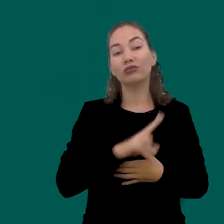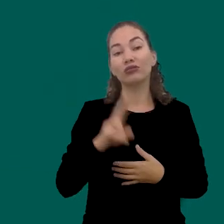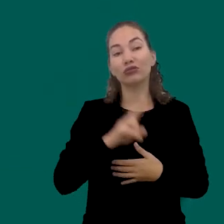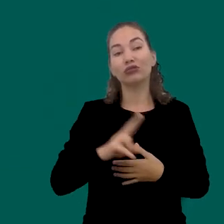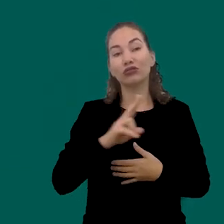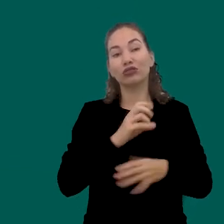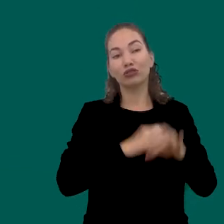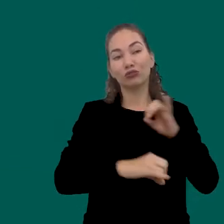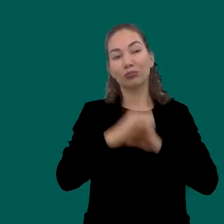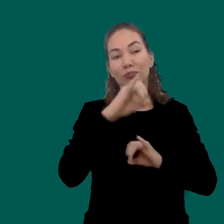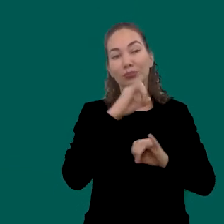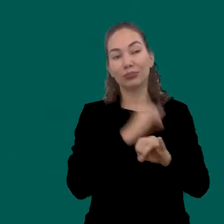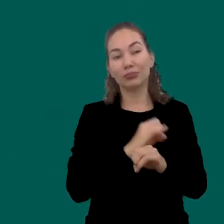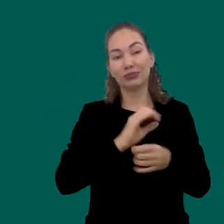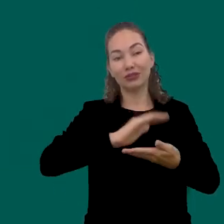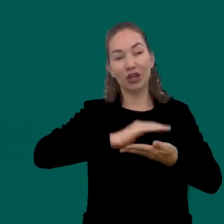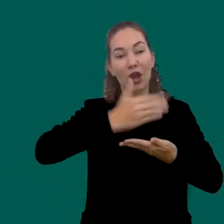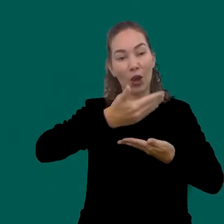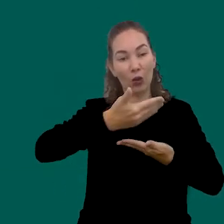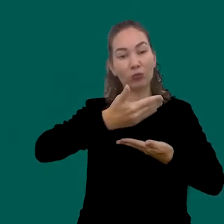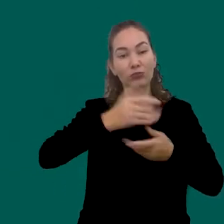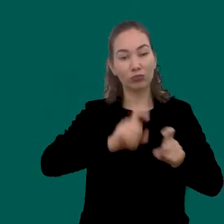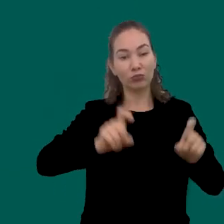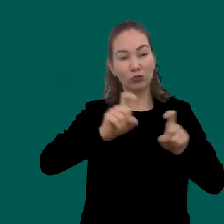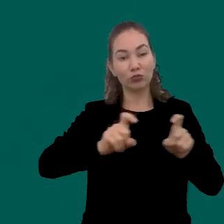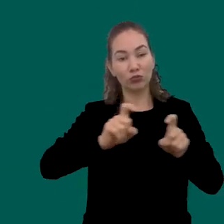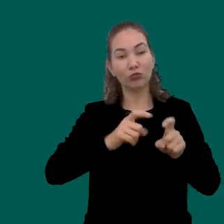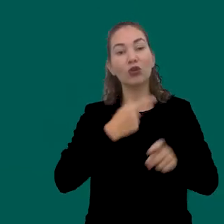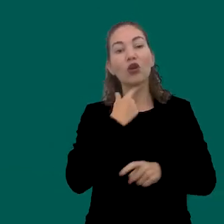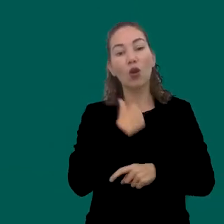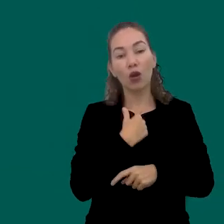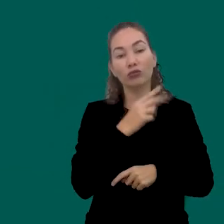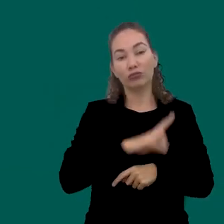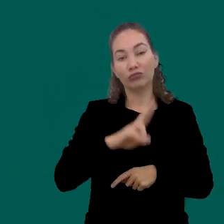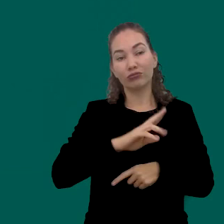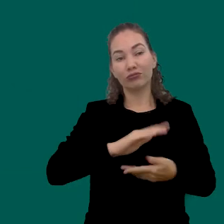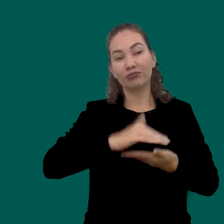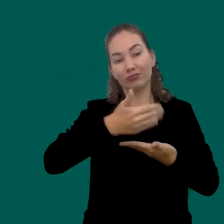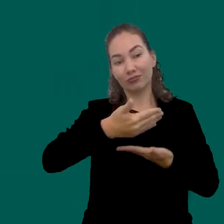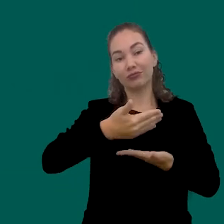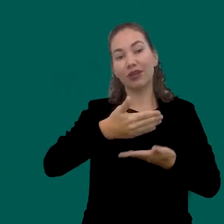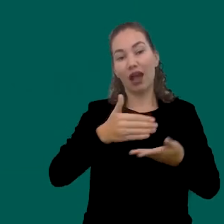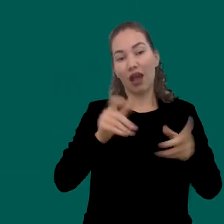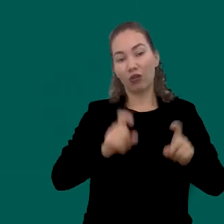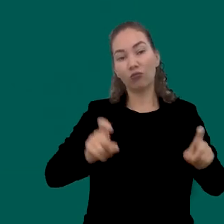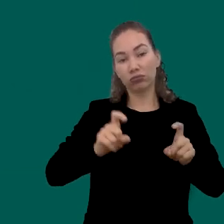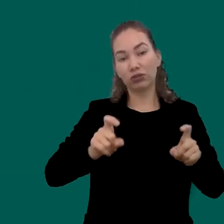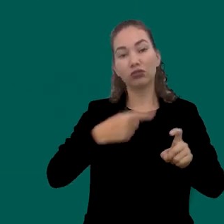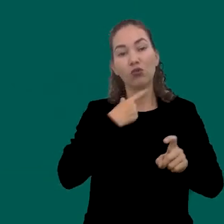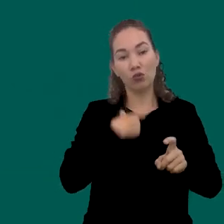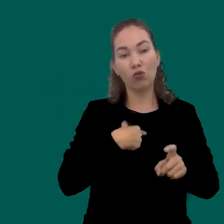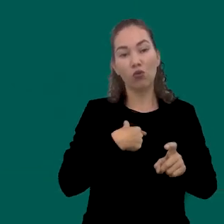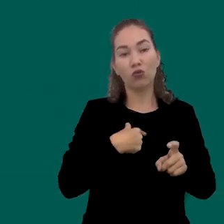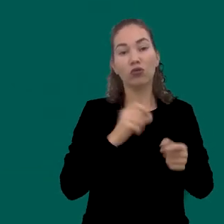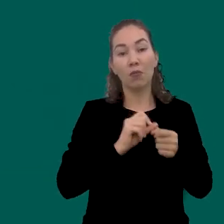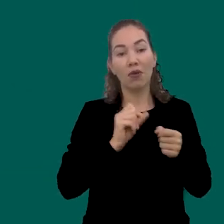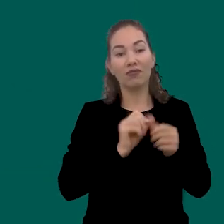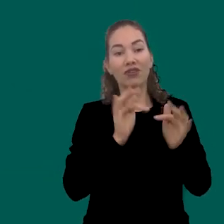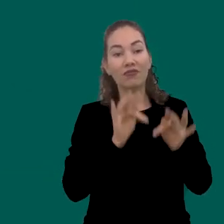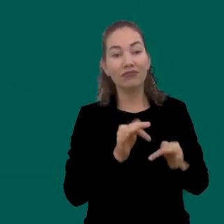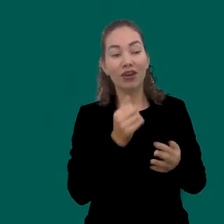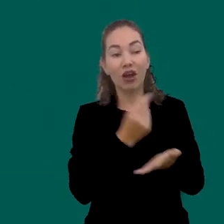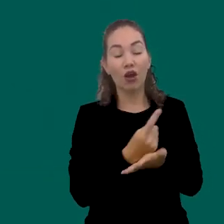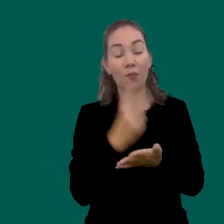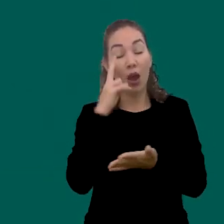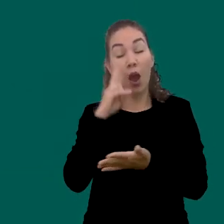pela internet, computador, reservar hotéis, computador. Eu prefiro o computador para finalizar uma compra. Eu